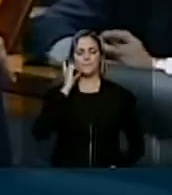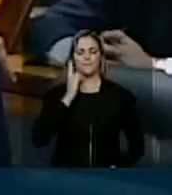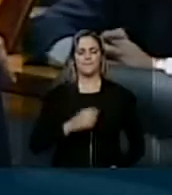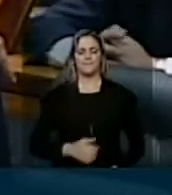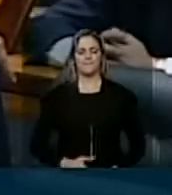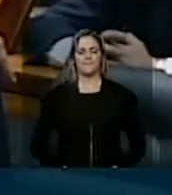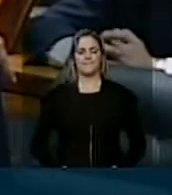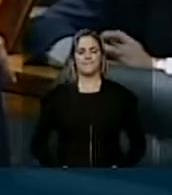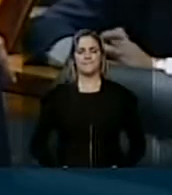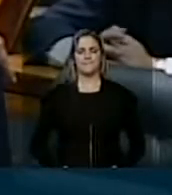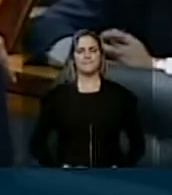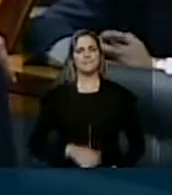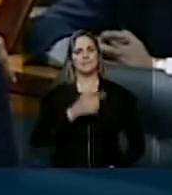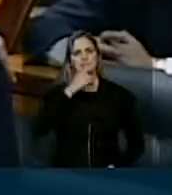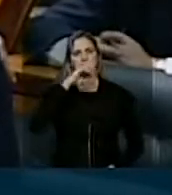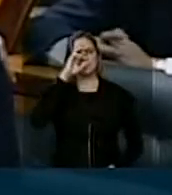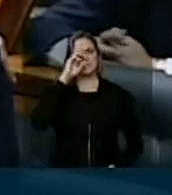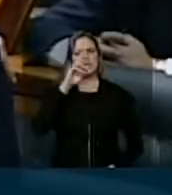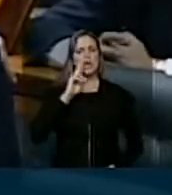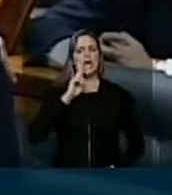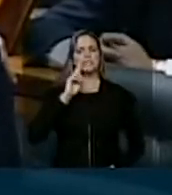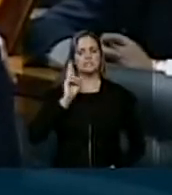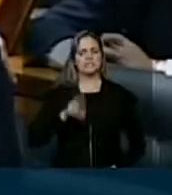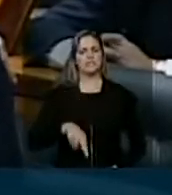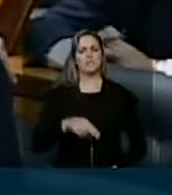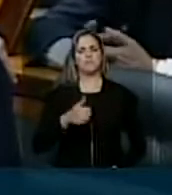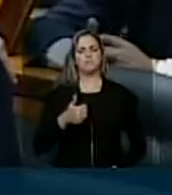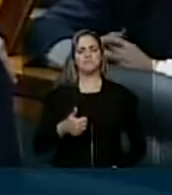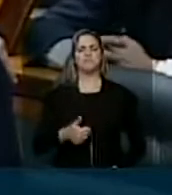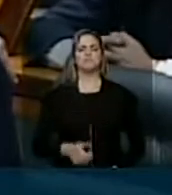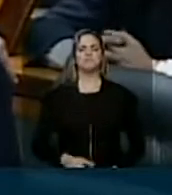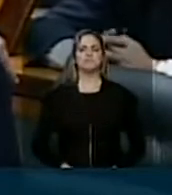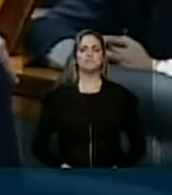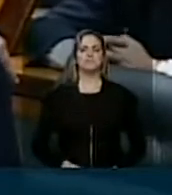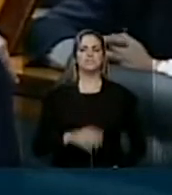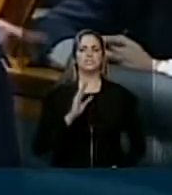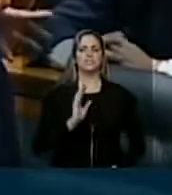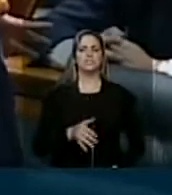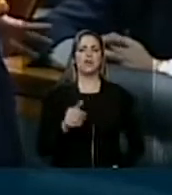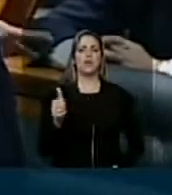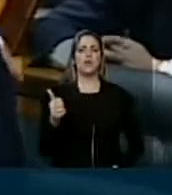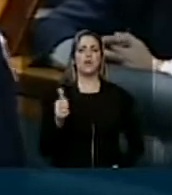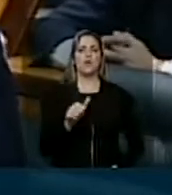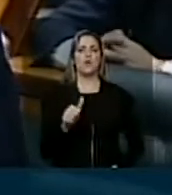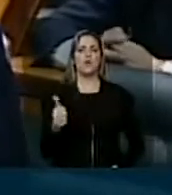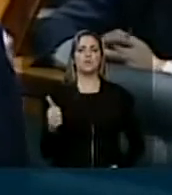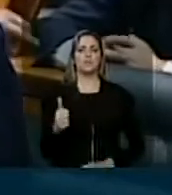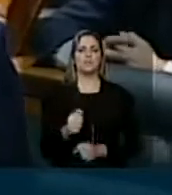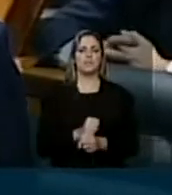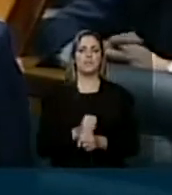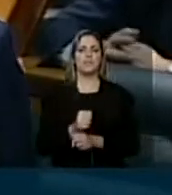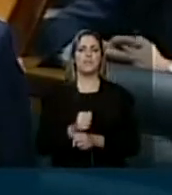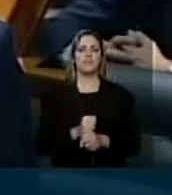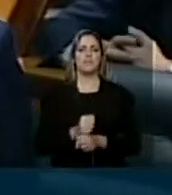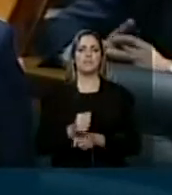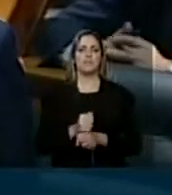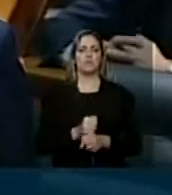colega Onofre Agostini, vamos votar, né, Onofre? Vamos votar. É a questão do Código Florestal. Deu? Nós não aguentamos